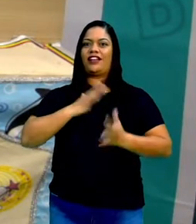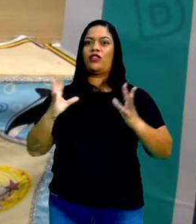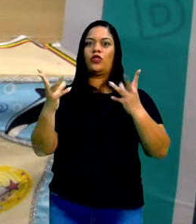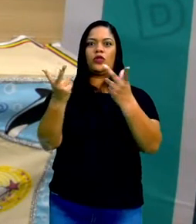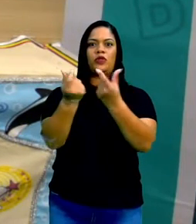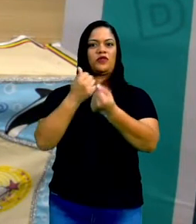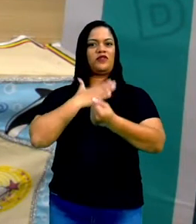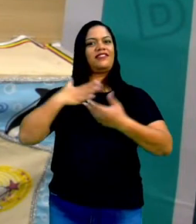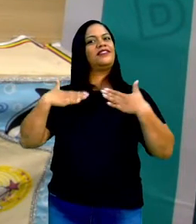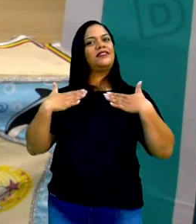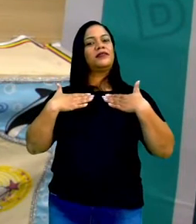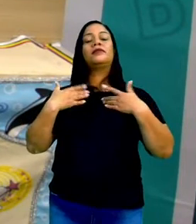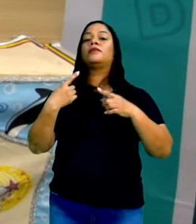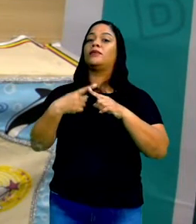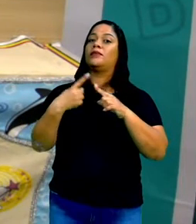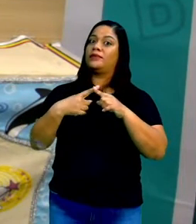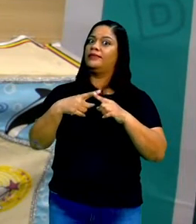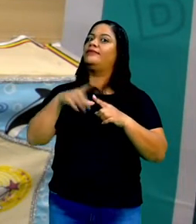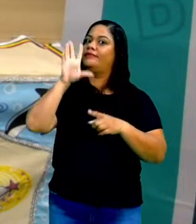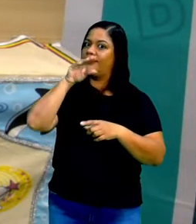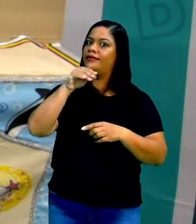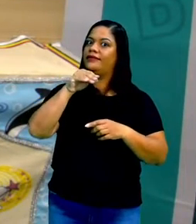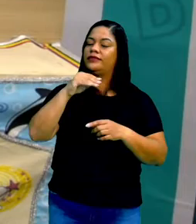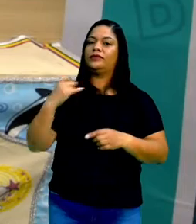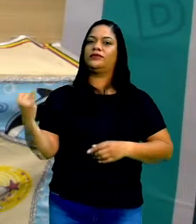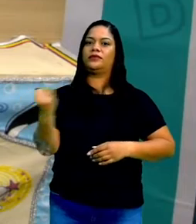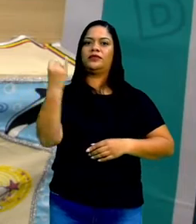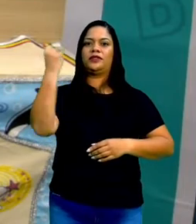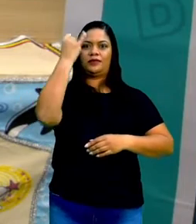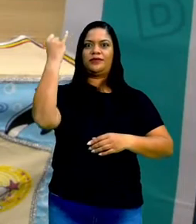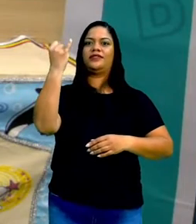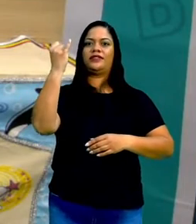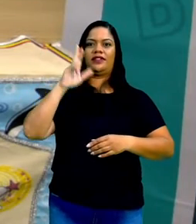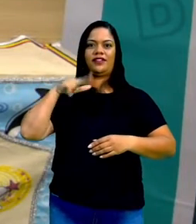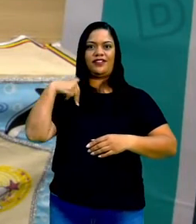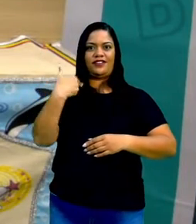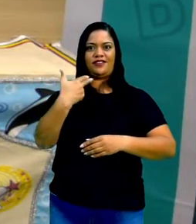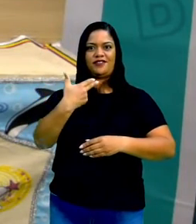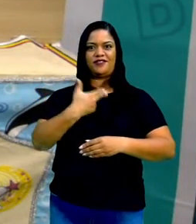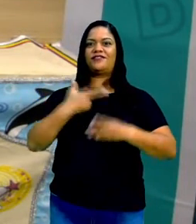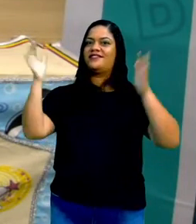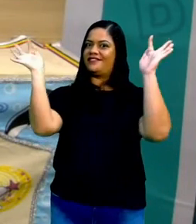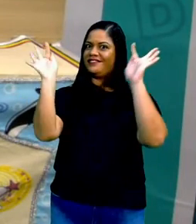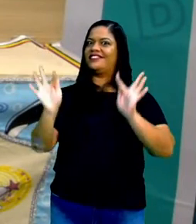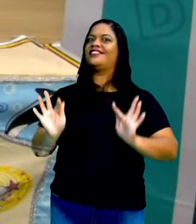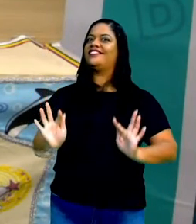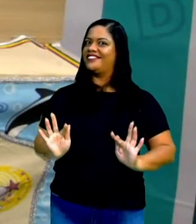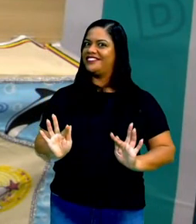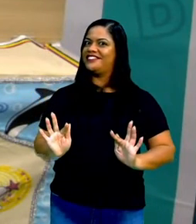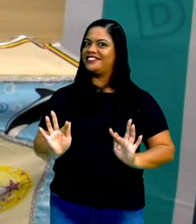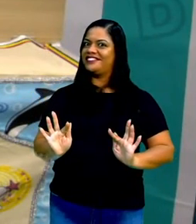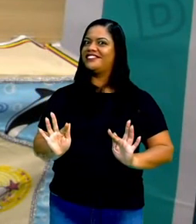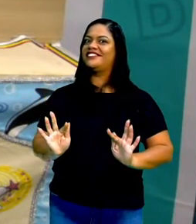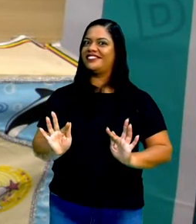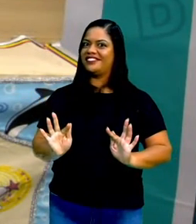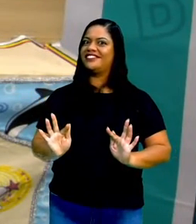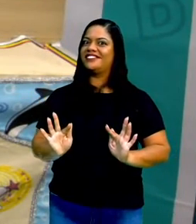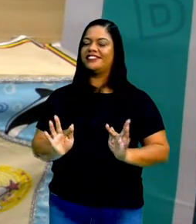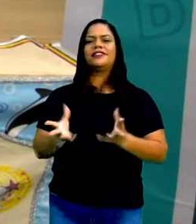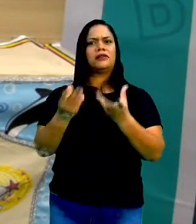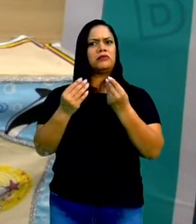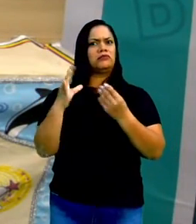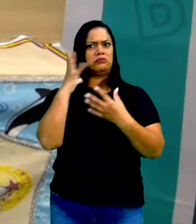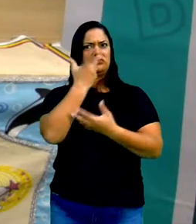todos, patinho, pois o que importa é agradar nós mesmos. Olha só, essa frase é